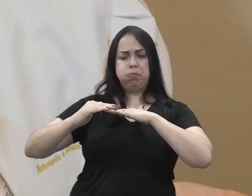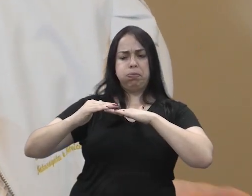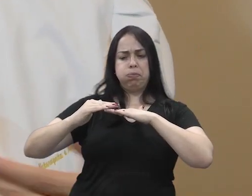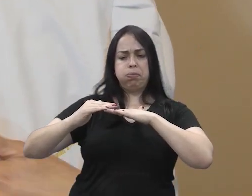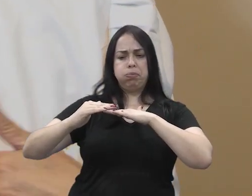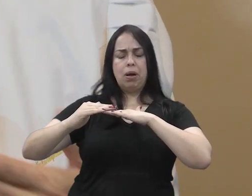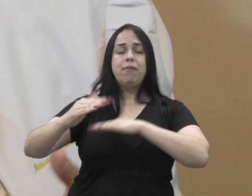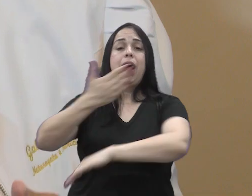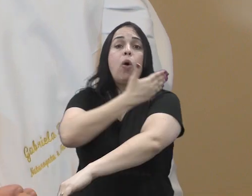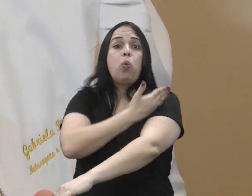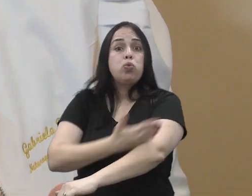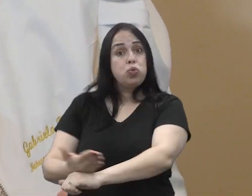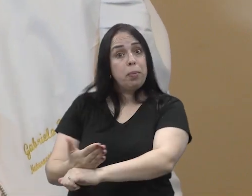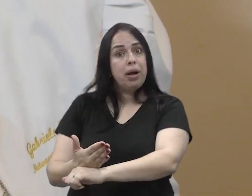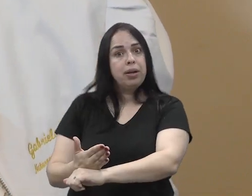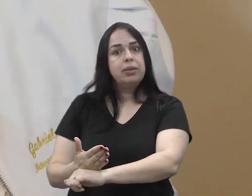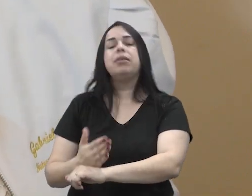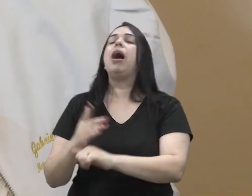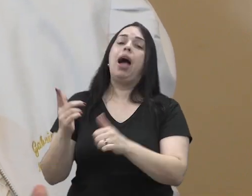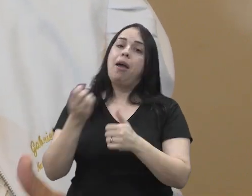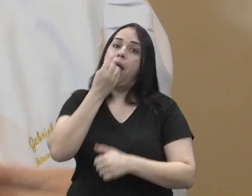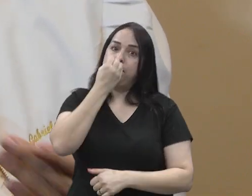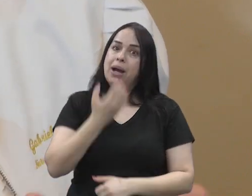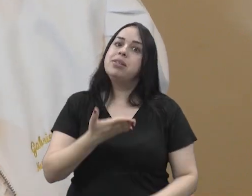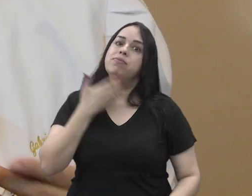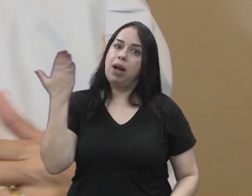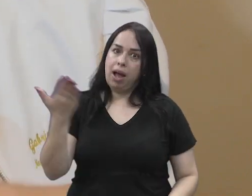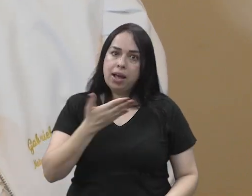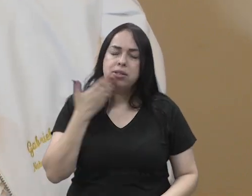tempo seguido, que vai acabar se tornando um hábito.